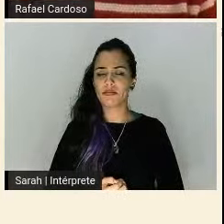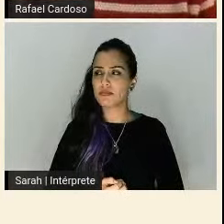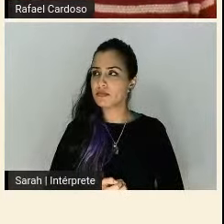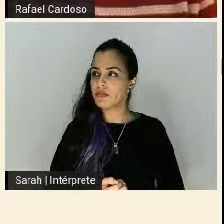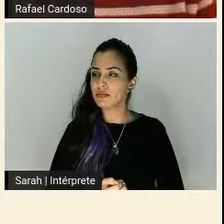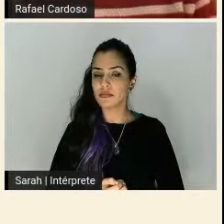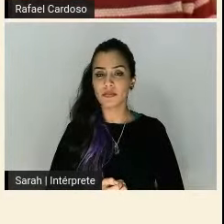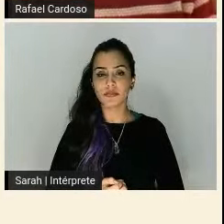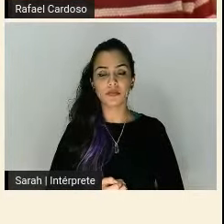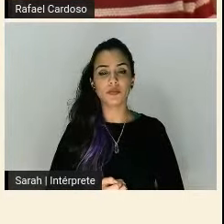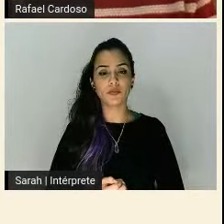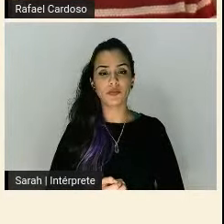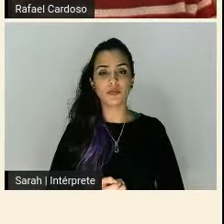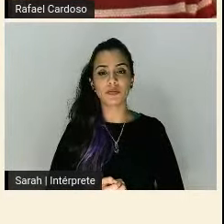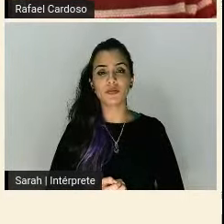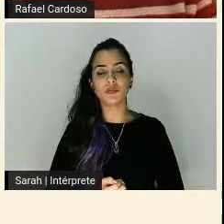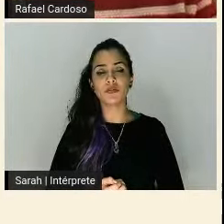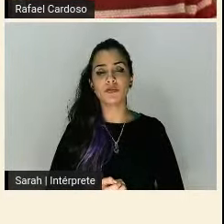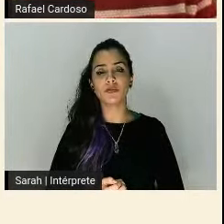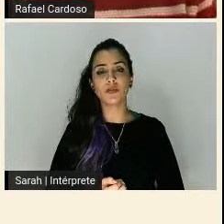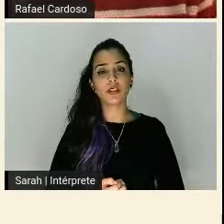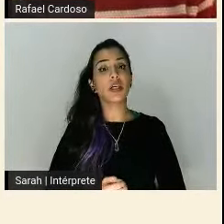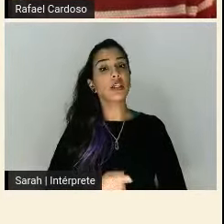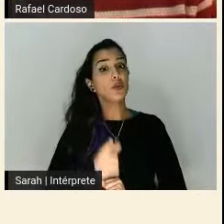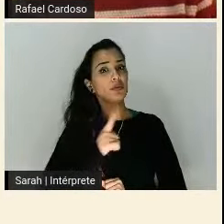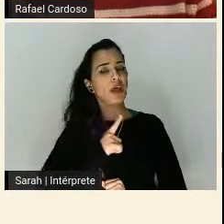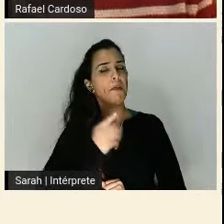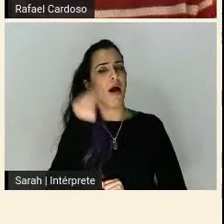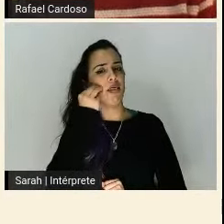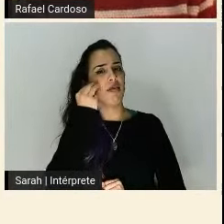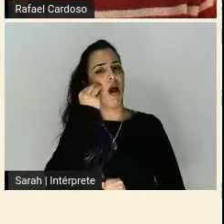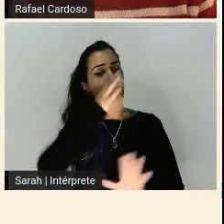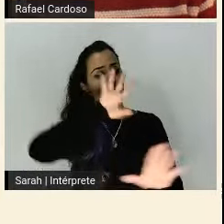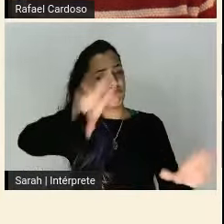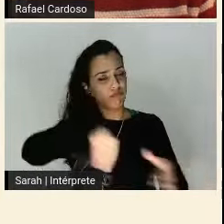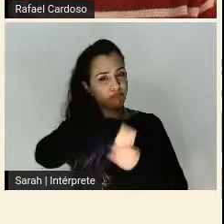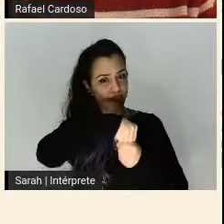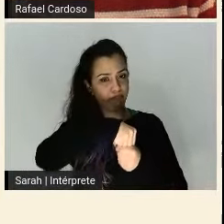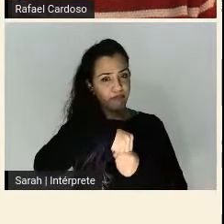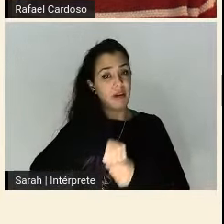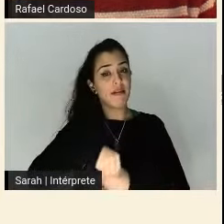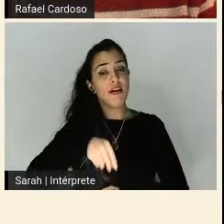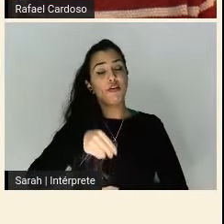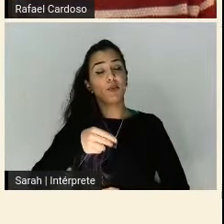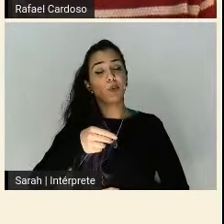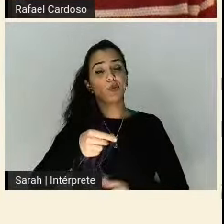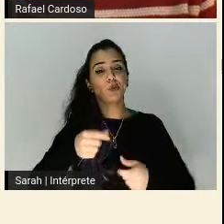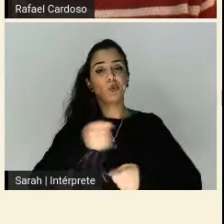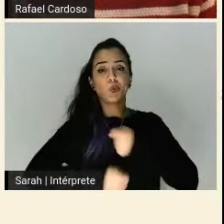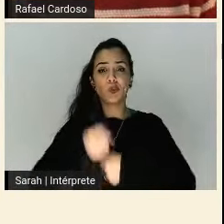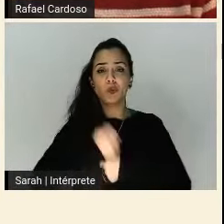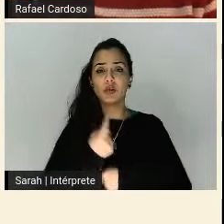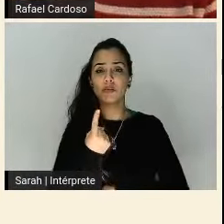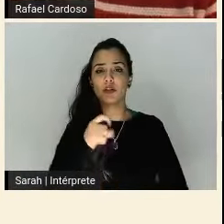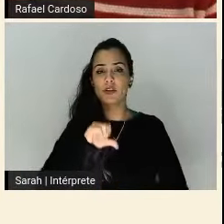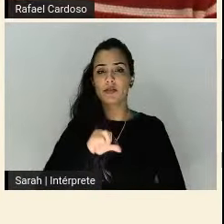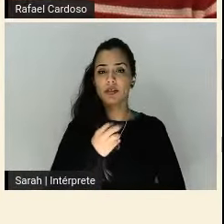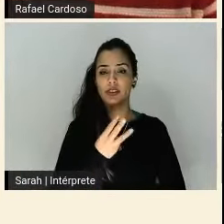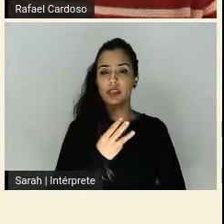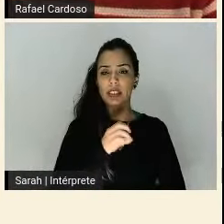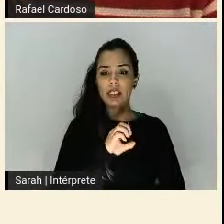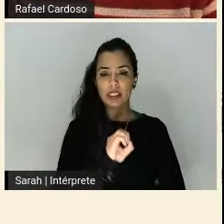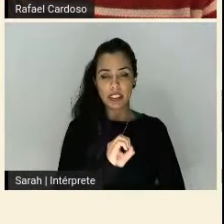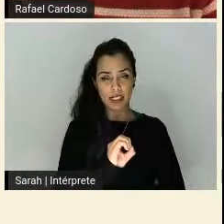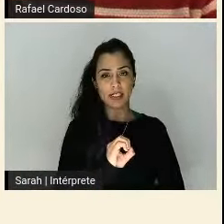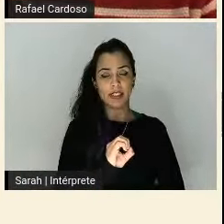O corte estabelecido para a inclusão no primeiro volume, O Testamento, era o ano de 1930. Os autores que se